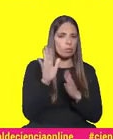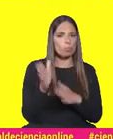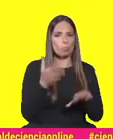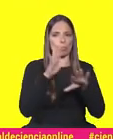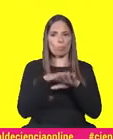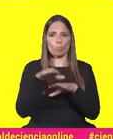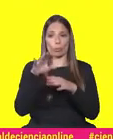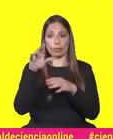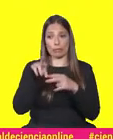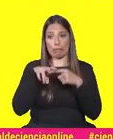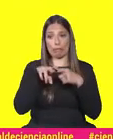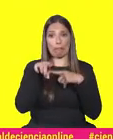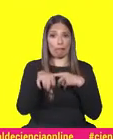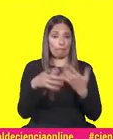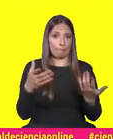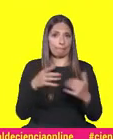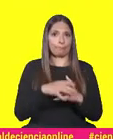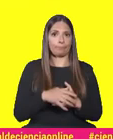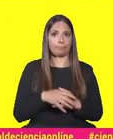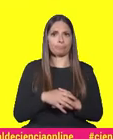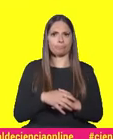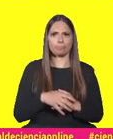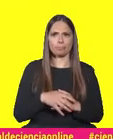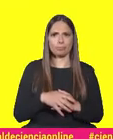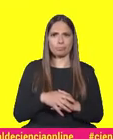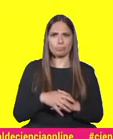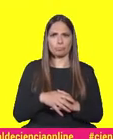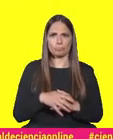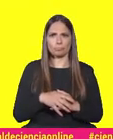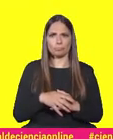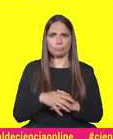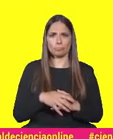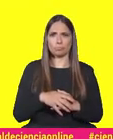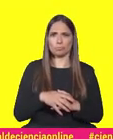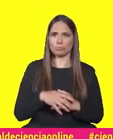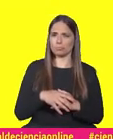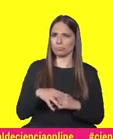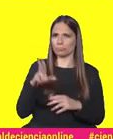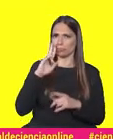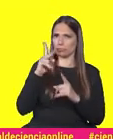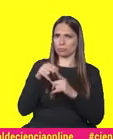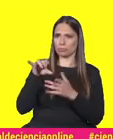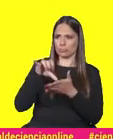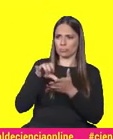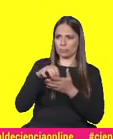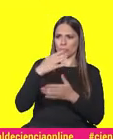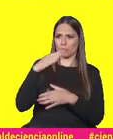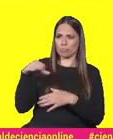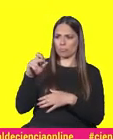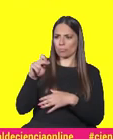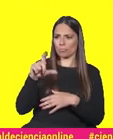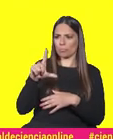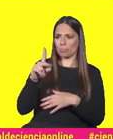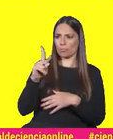à colaboração dos morcegos. Oh, professor, também, e no Centro de Ciência Viva do Alviela, desculpe interromper, o Centro de Ciência Viva do